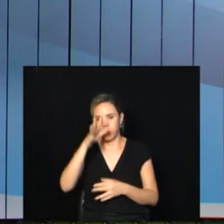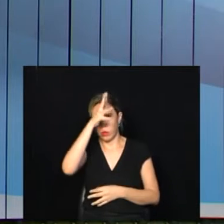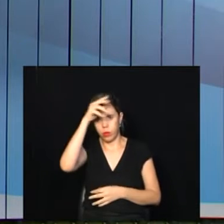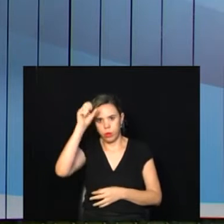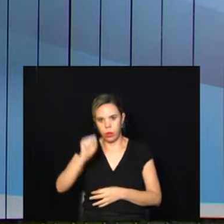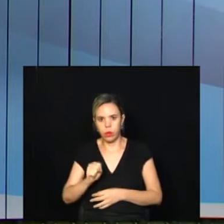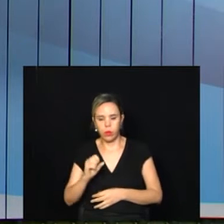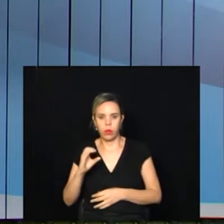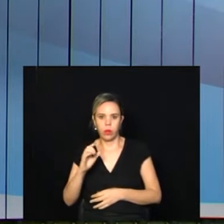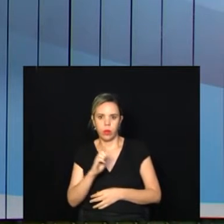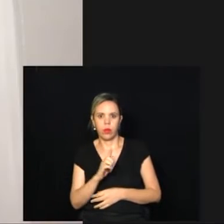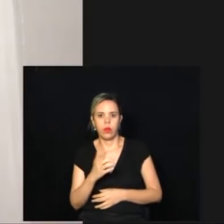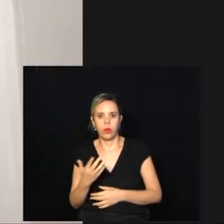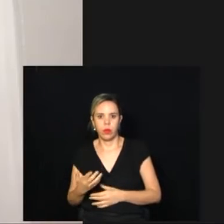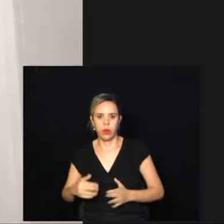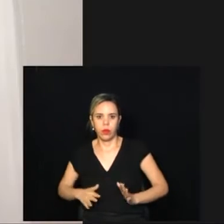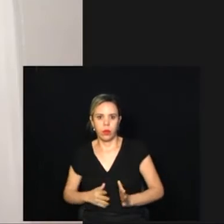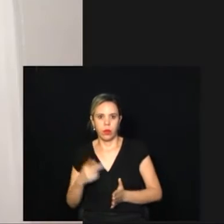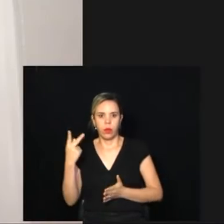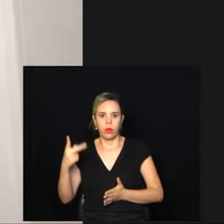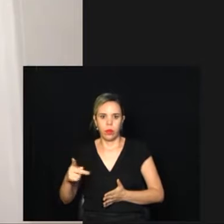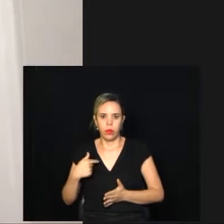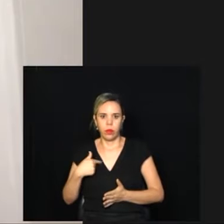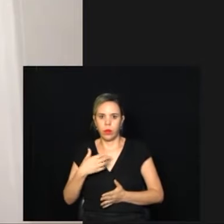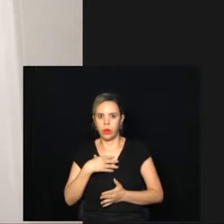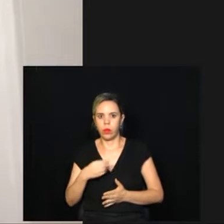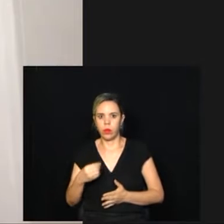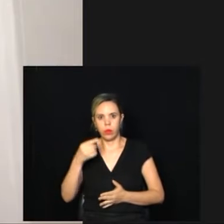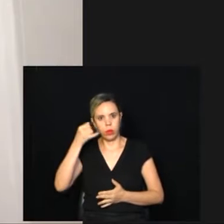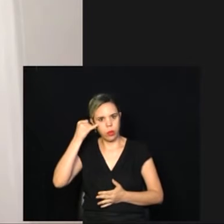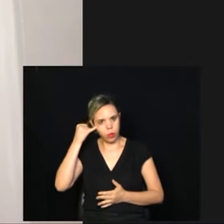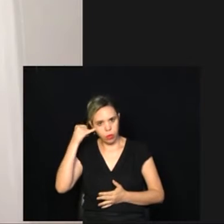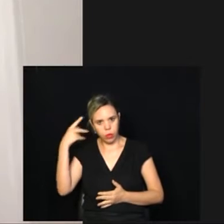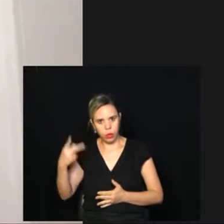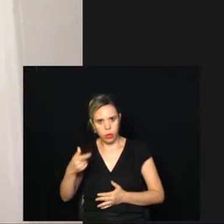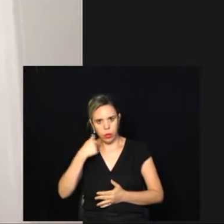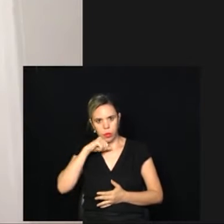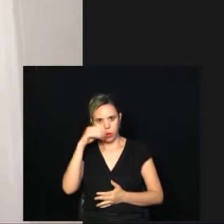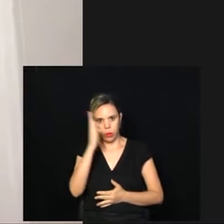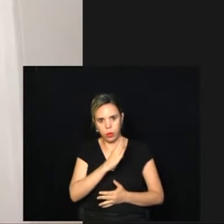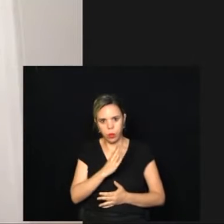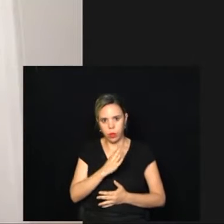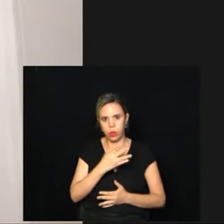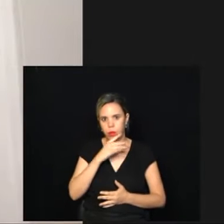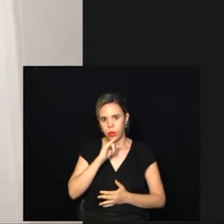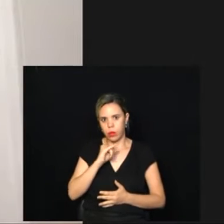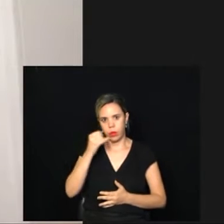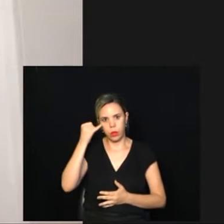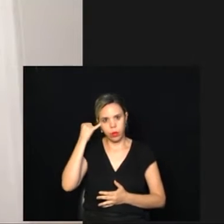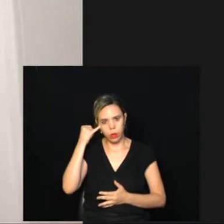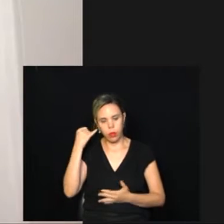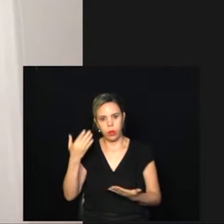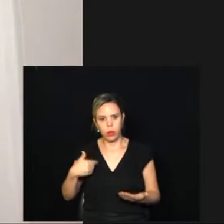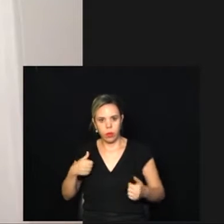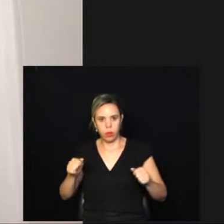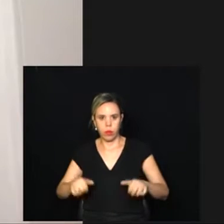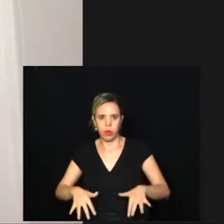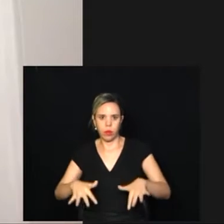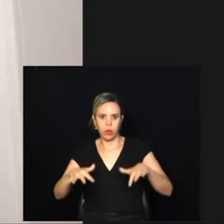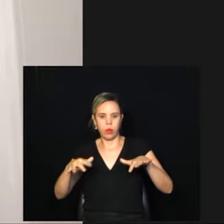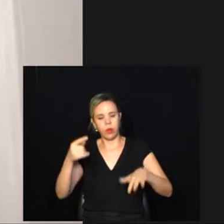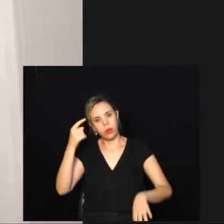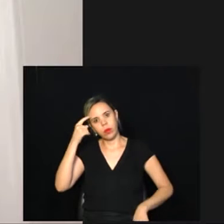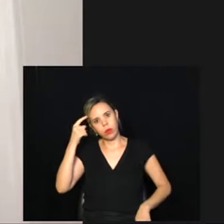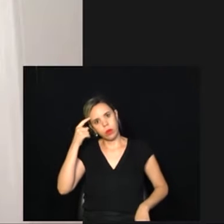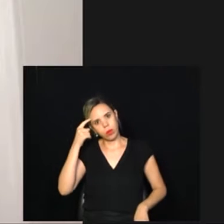Campo Grande, né, nasci lá. E eu sou filha de japonês, minha mãe é brasileira e meu pai é japonês. Então eu cresci com